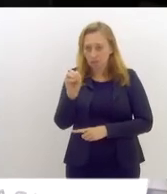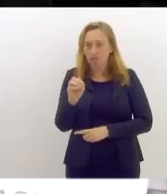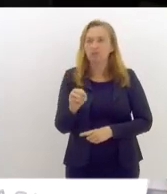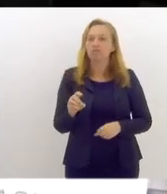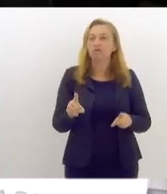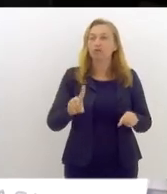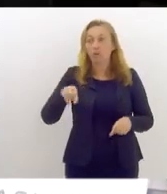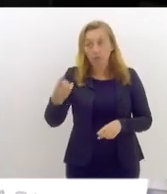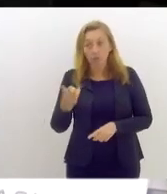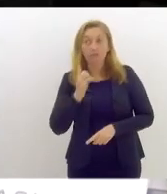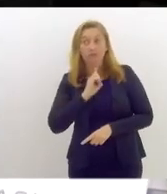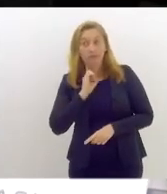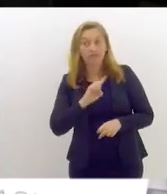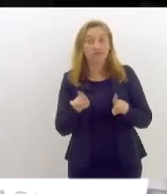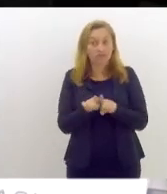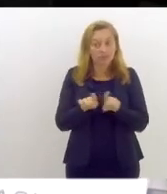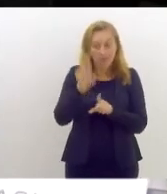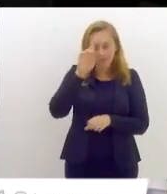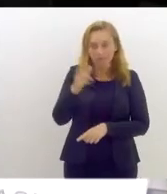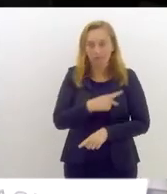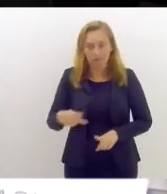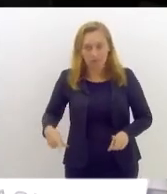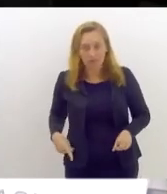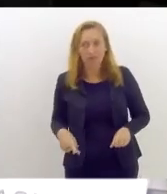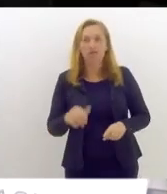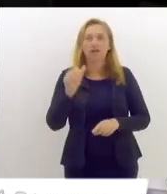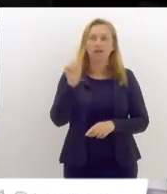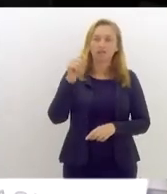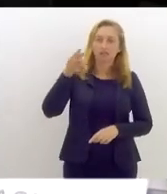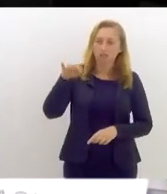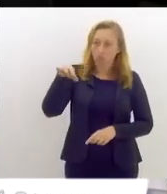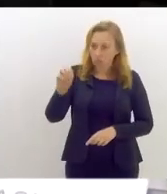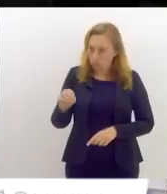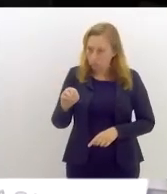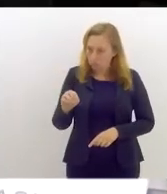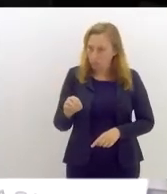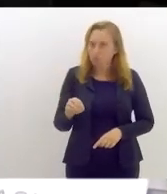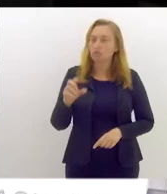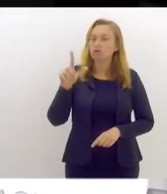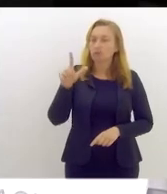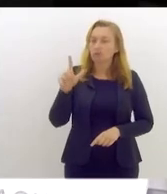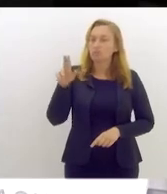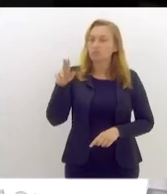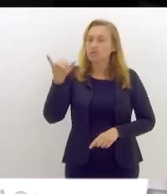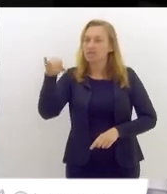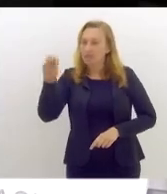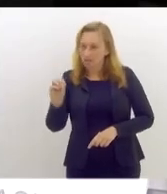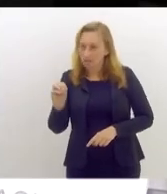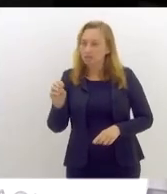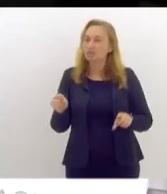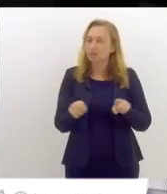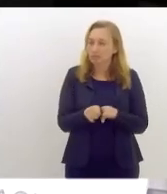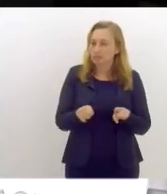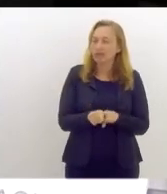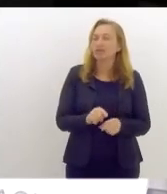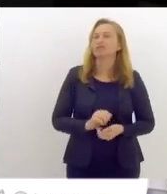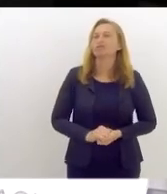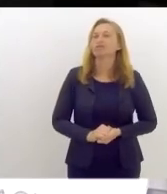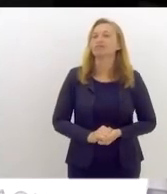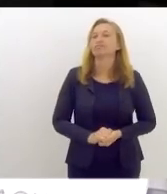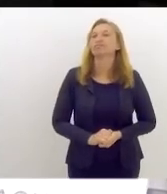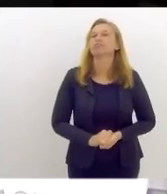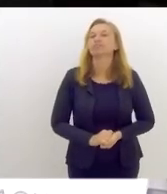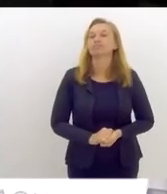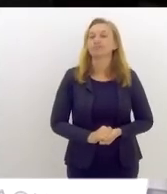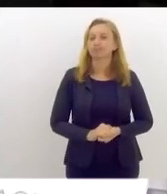presidente do Antônio Luiz Bastos Luciano Barreto são a